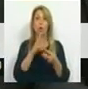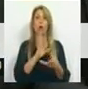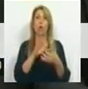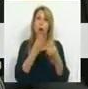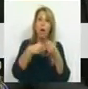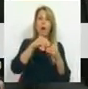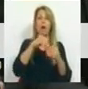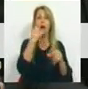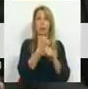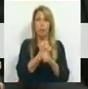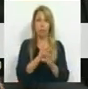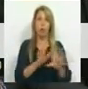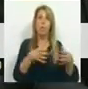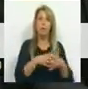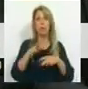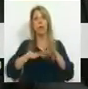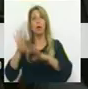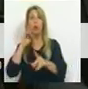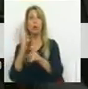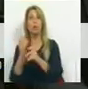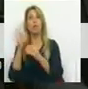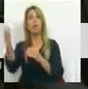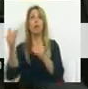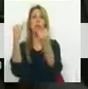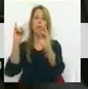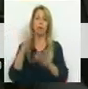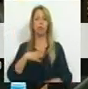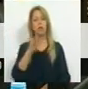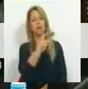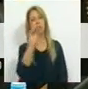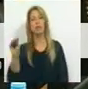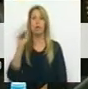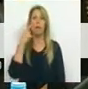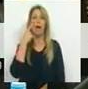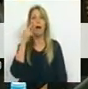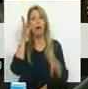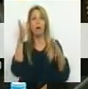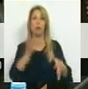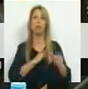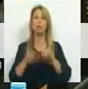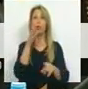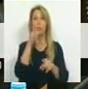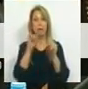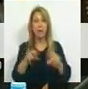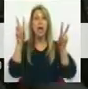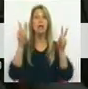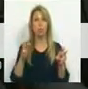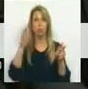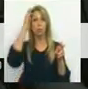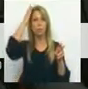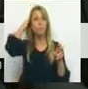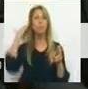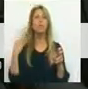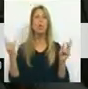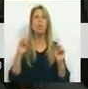Comissão, fazer uma auditoria externa independente. E, portanto, eu queria chamar a atenção dos senhores deputados para que este assunto é um assunto que não é